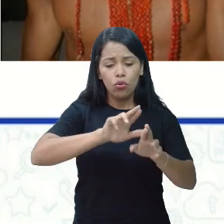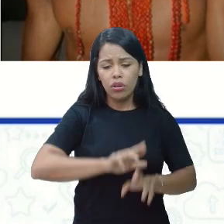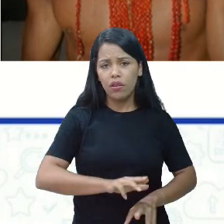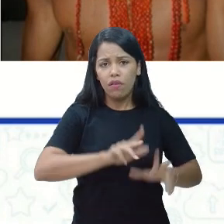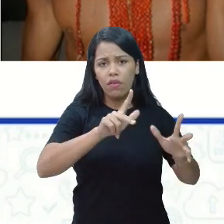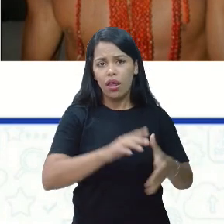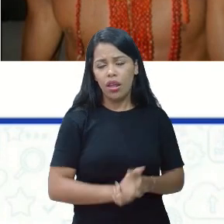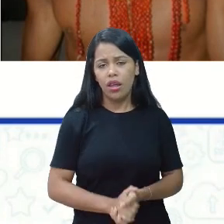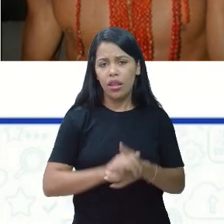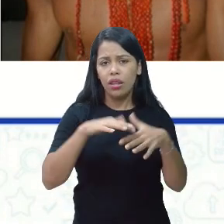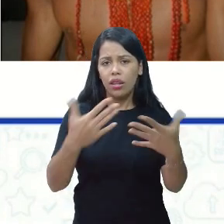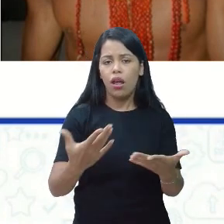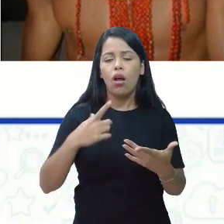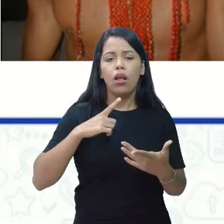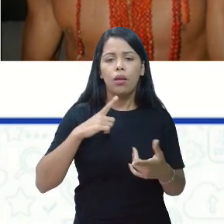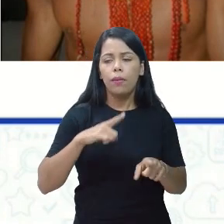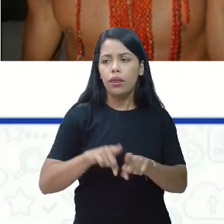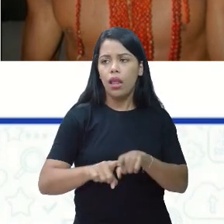têm